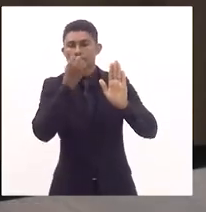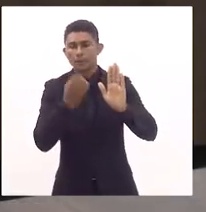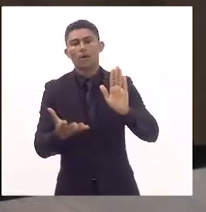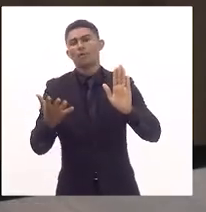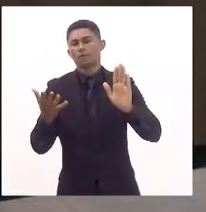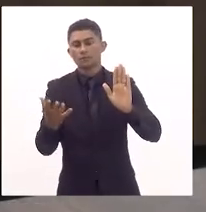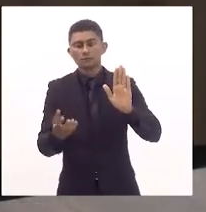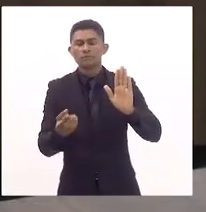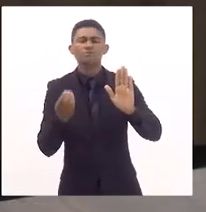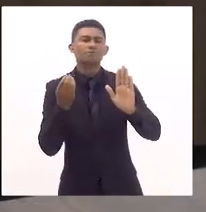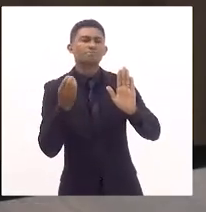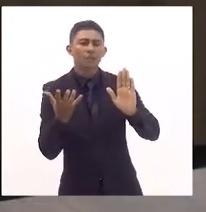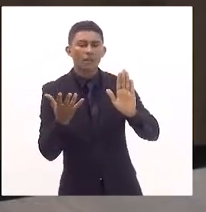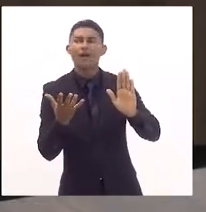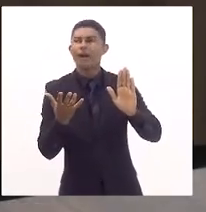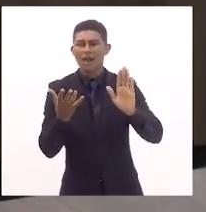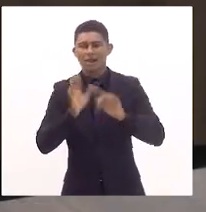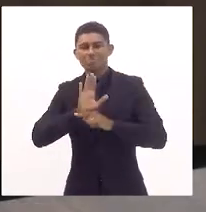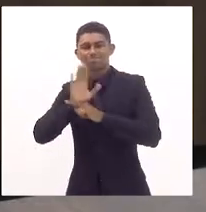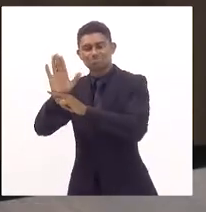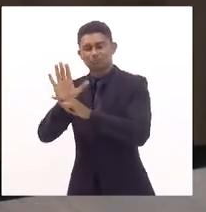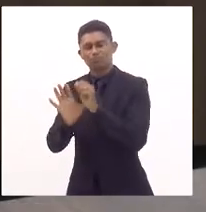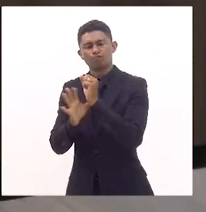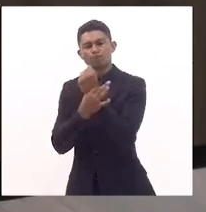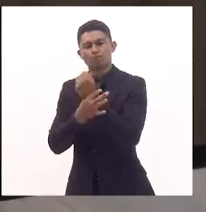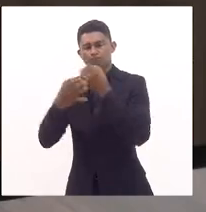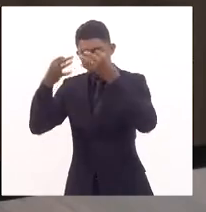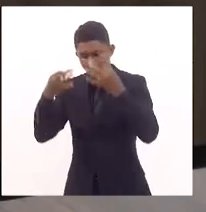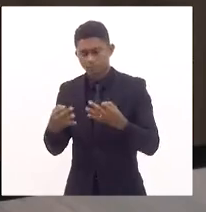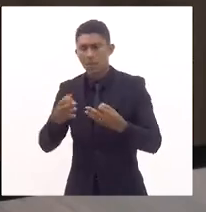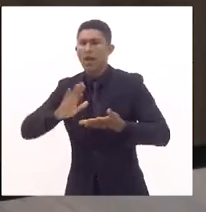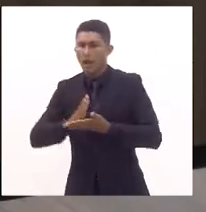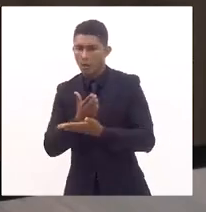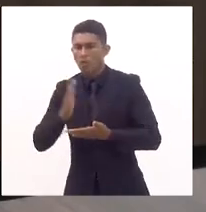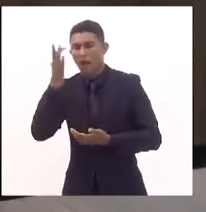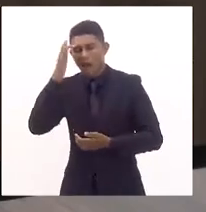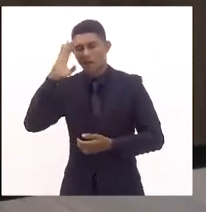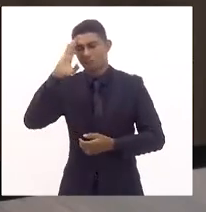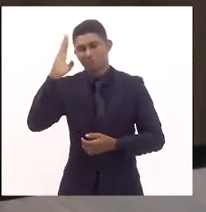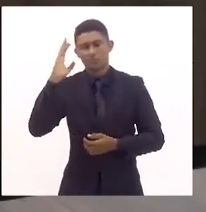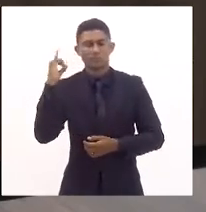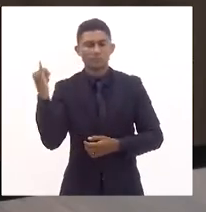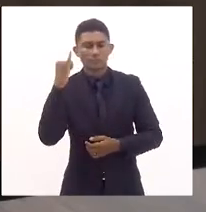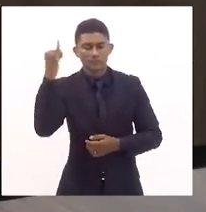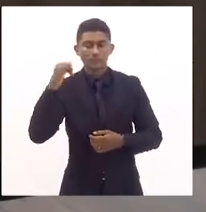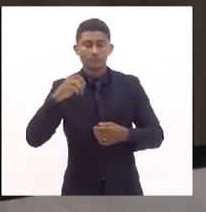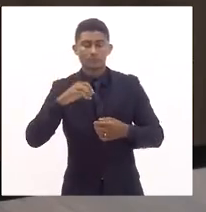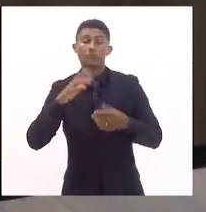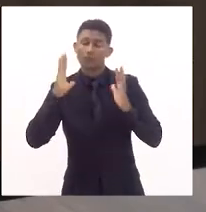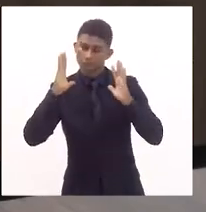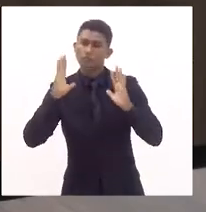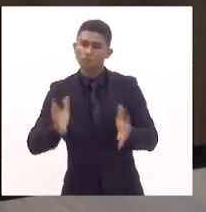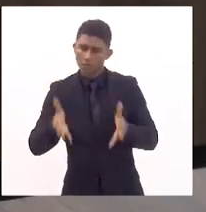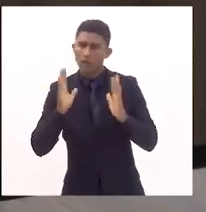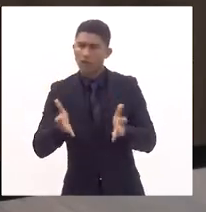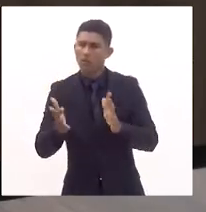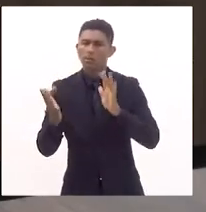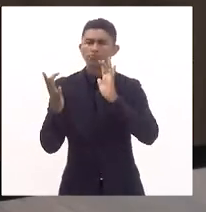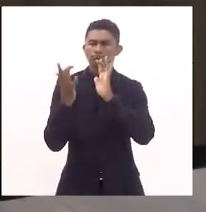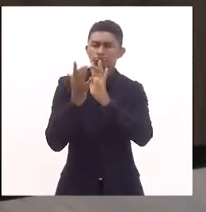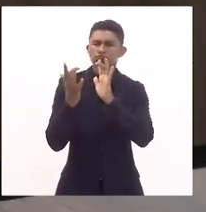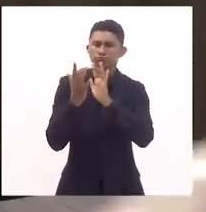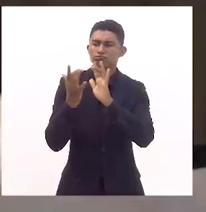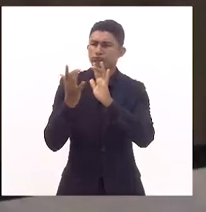garantir algumas questões que eu penso serem fundamentais. Eu tive contato mais próximo com